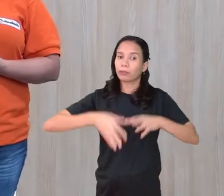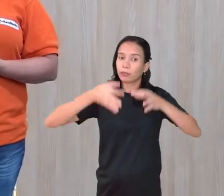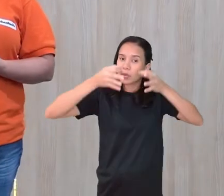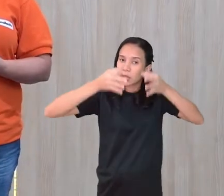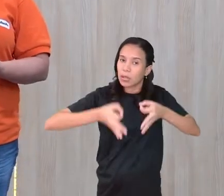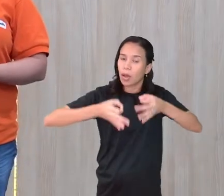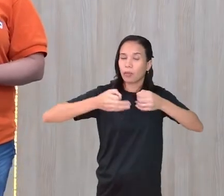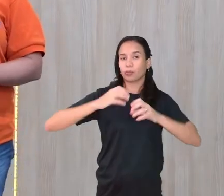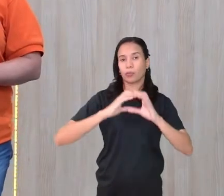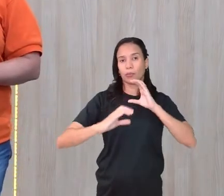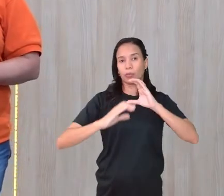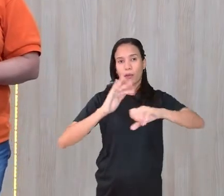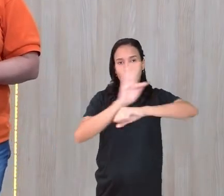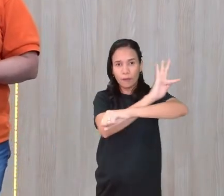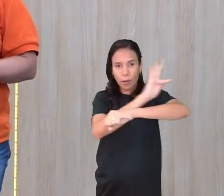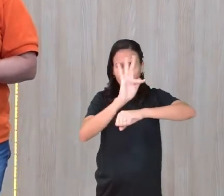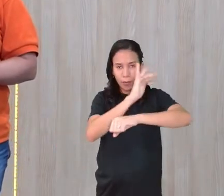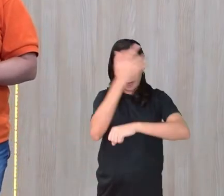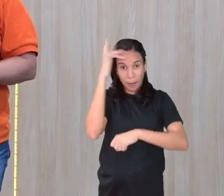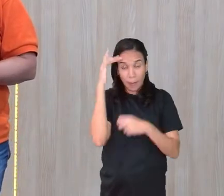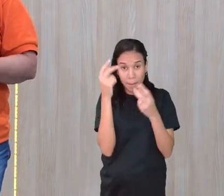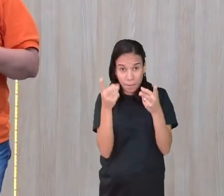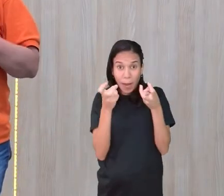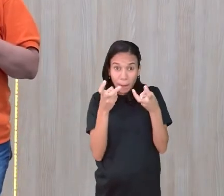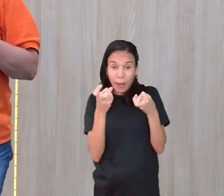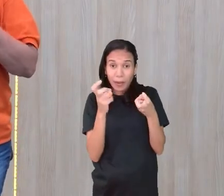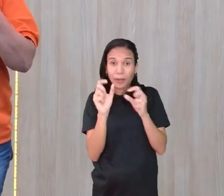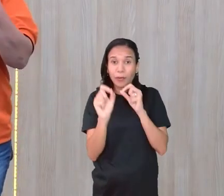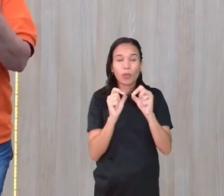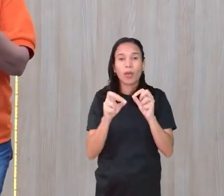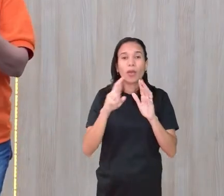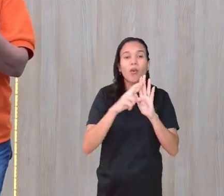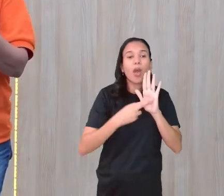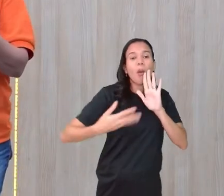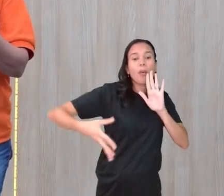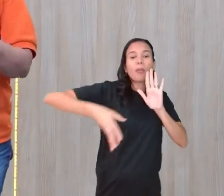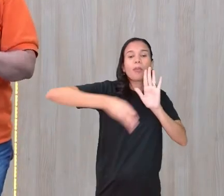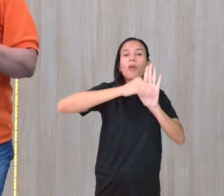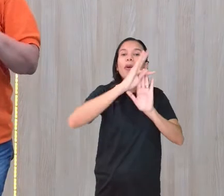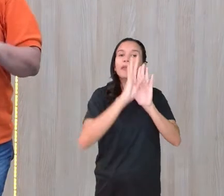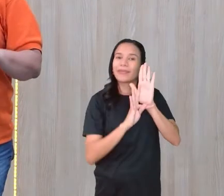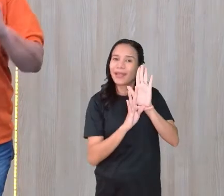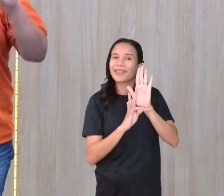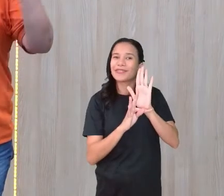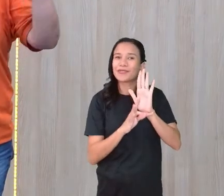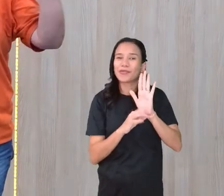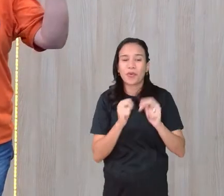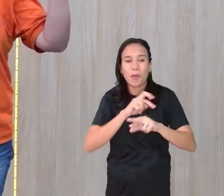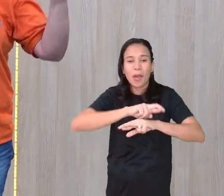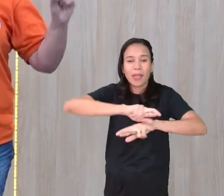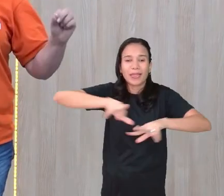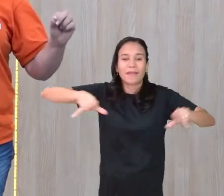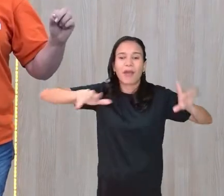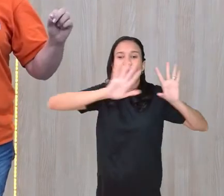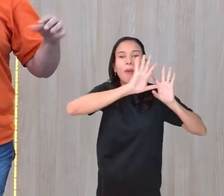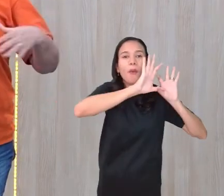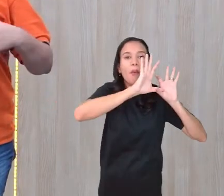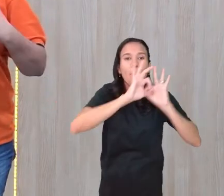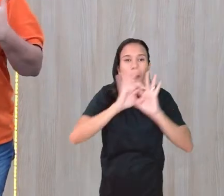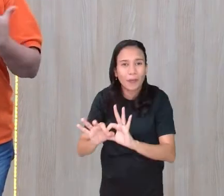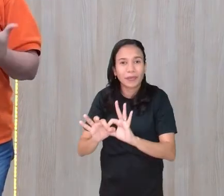a comunicação. Então, vocês percebem que o registro do texto em seus diferentes